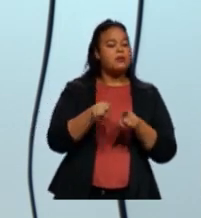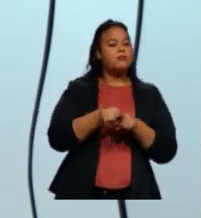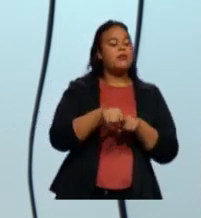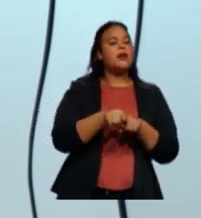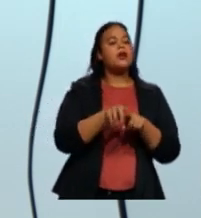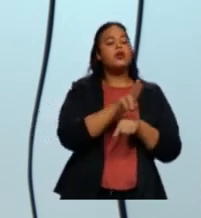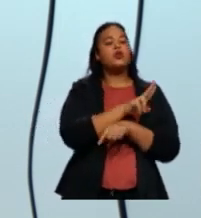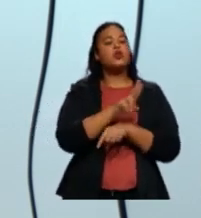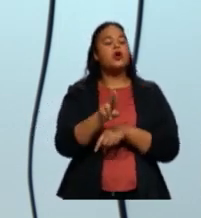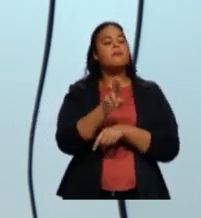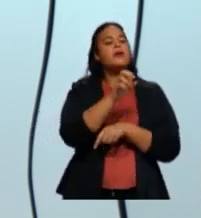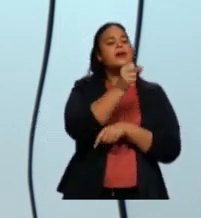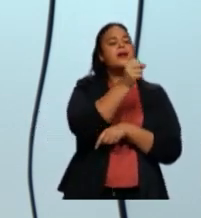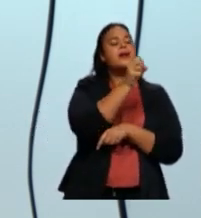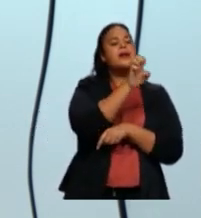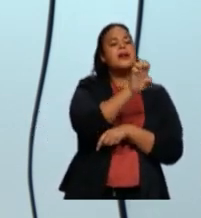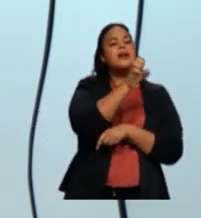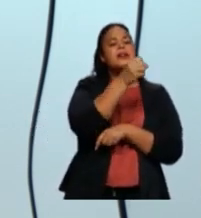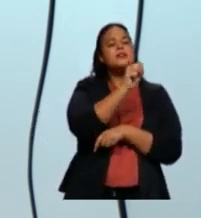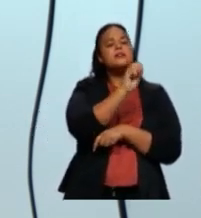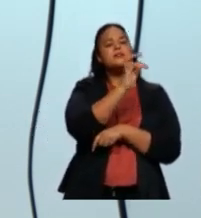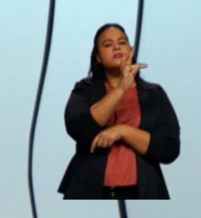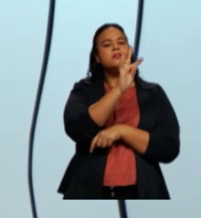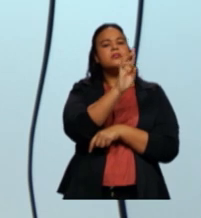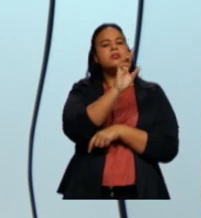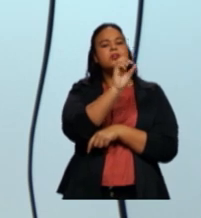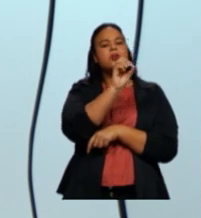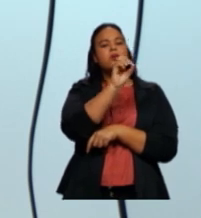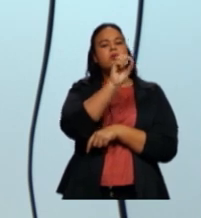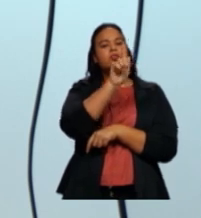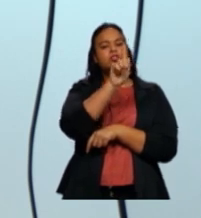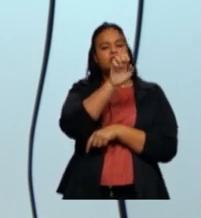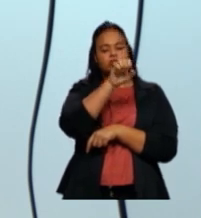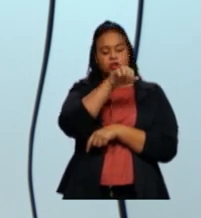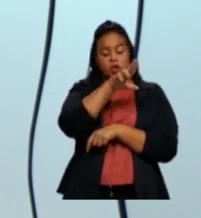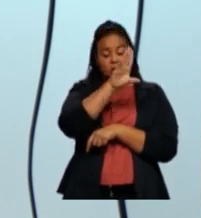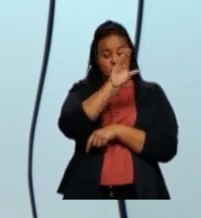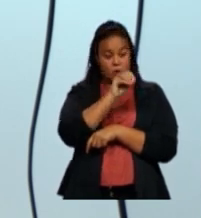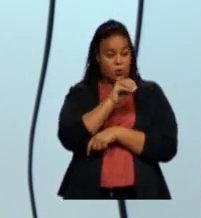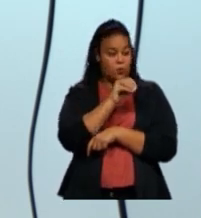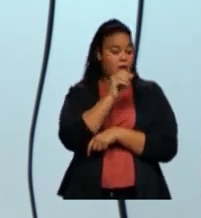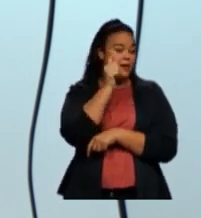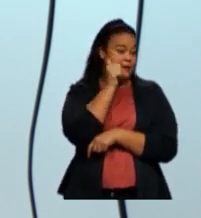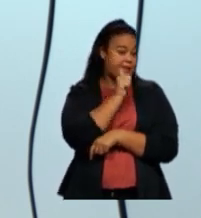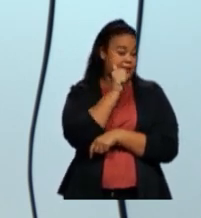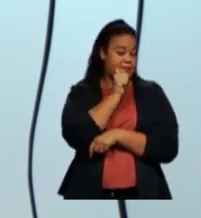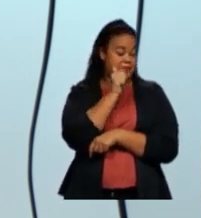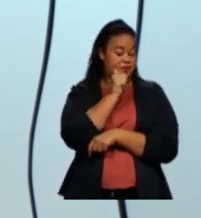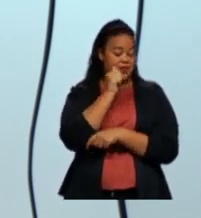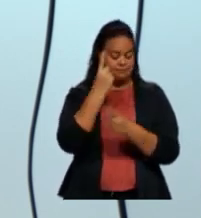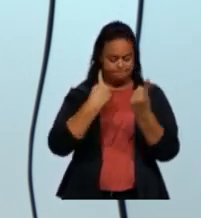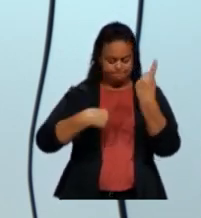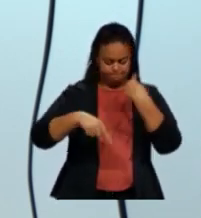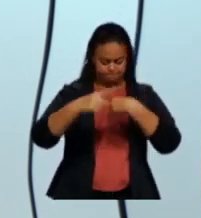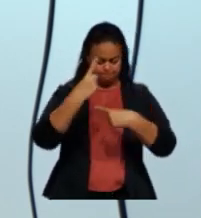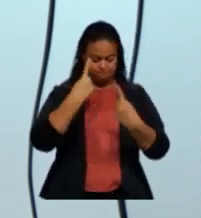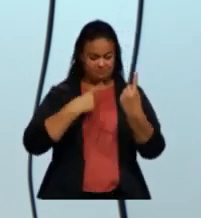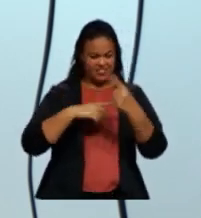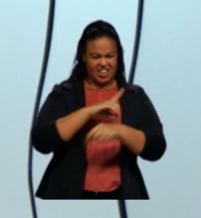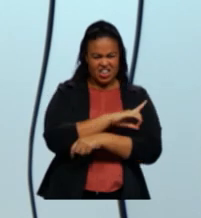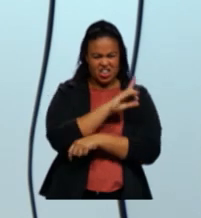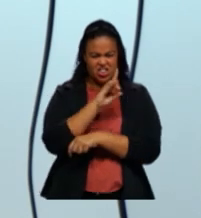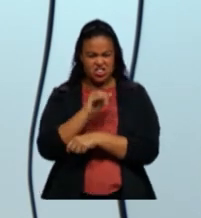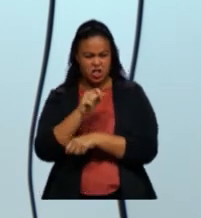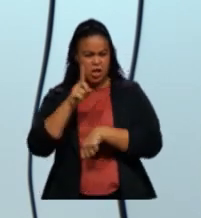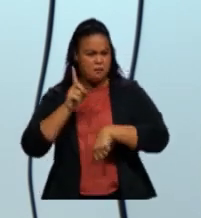de estrogênio nas mulheres. Essa ação hormonal, ela não tem dia e nem hora